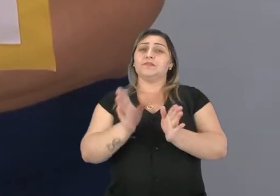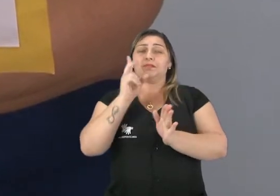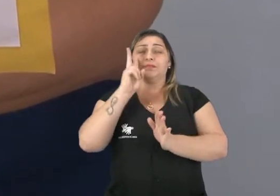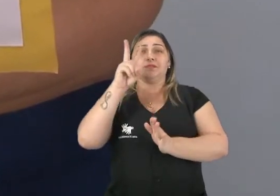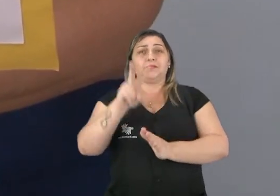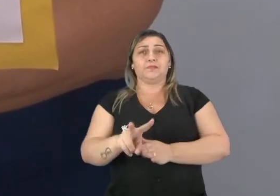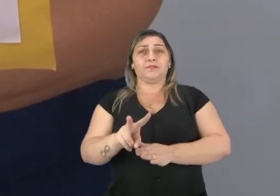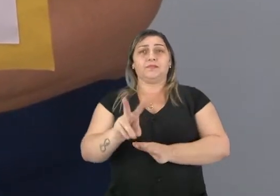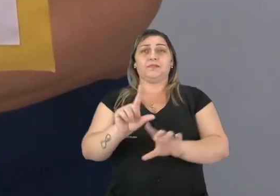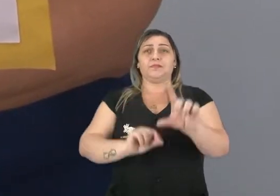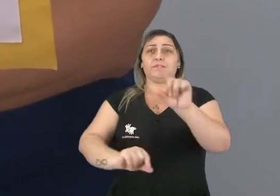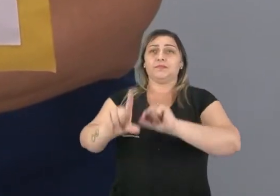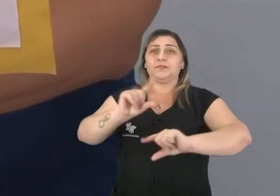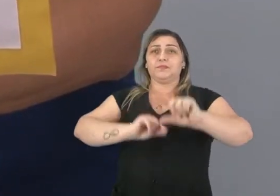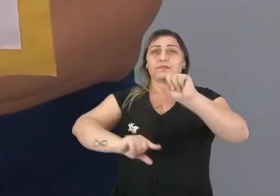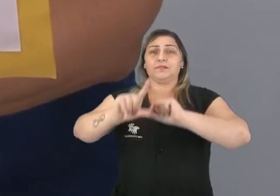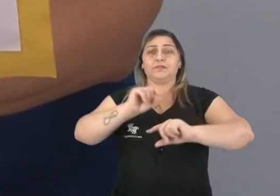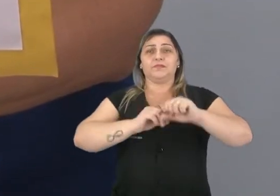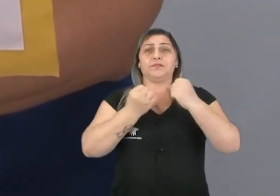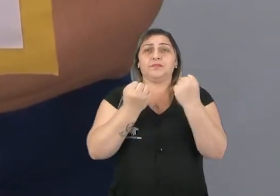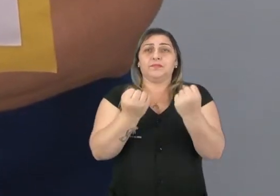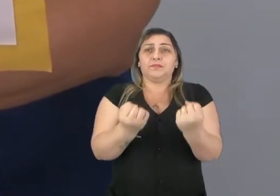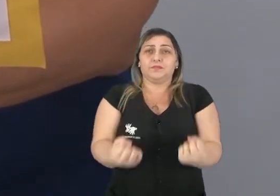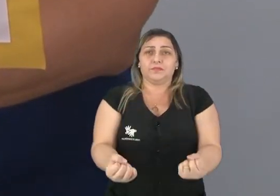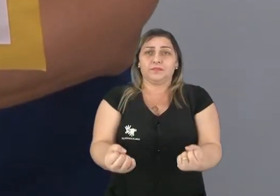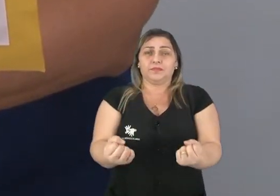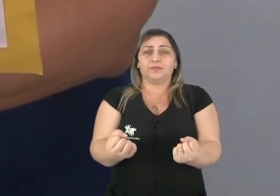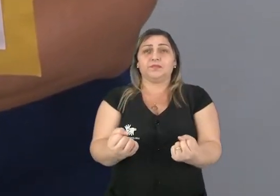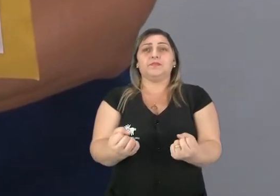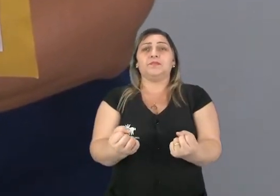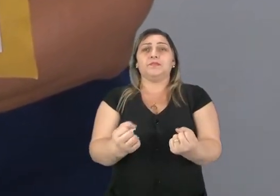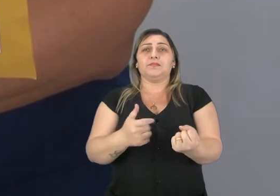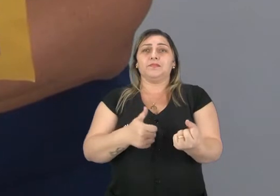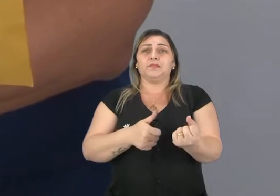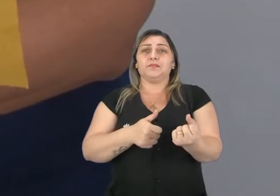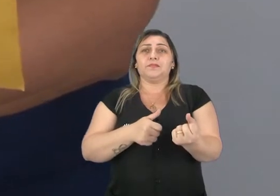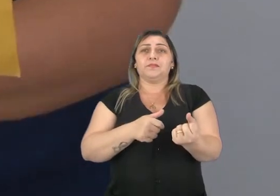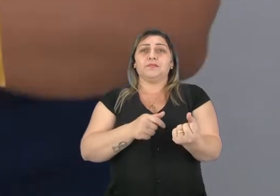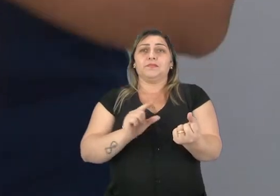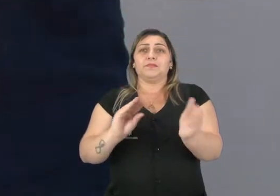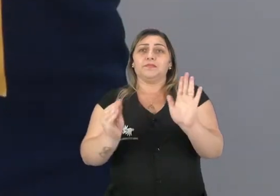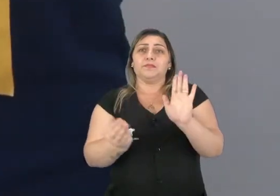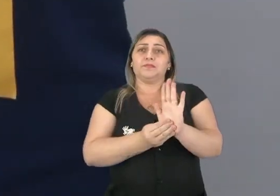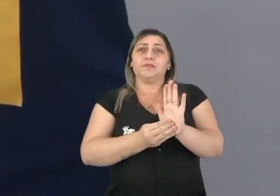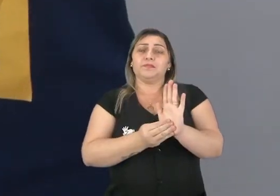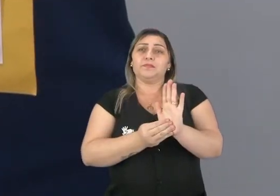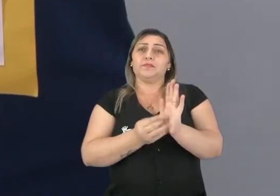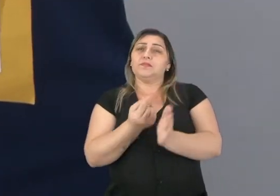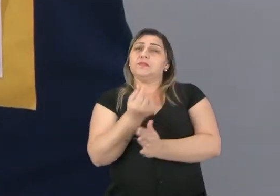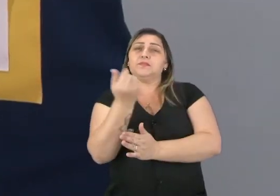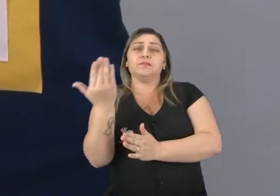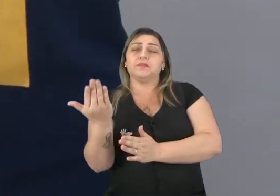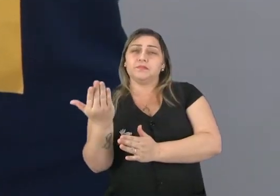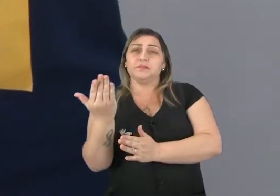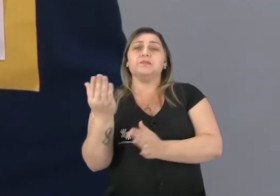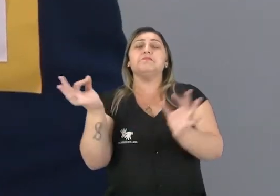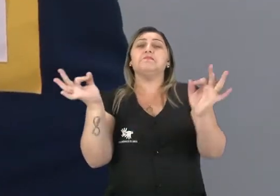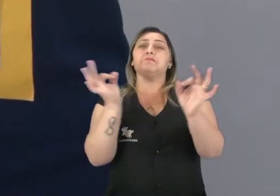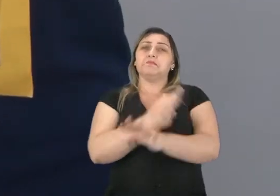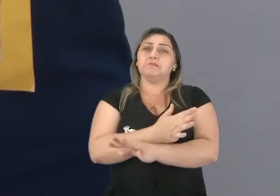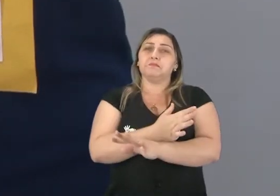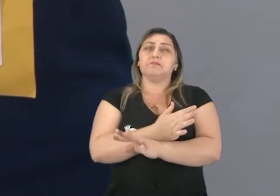de seleção, pesagem, etiquetagem, certo? E aí ficam prontos, aqui